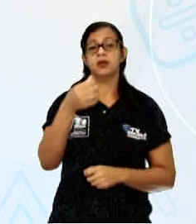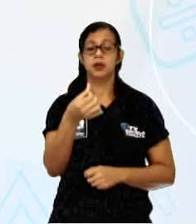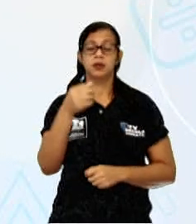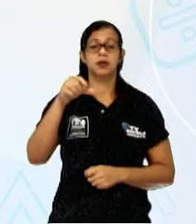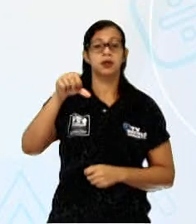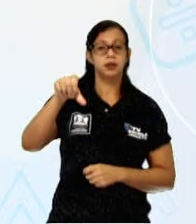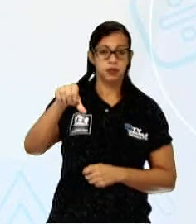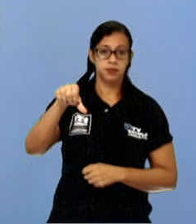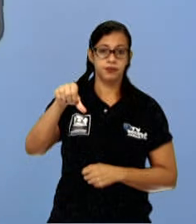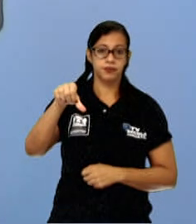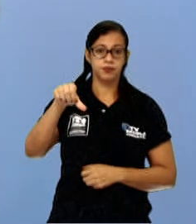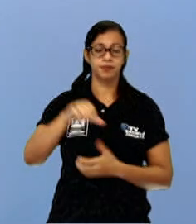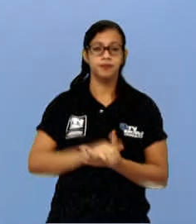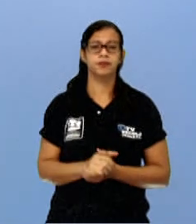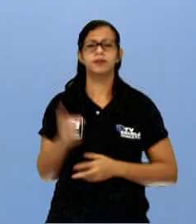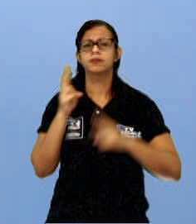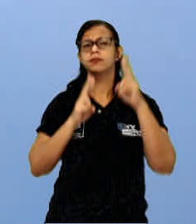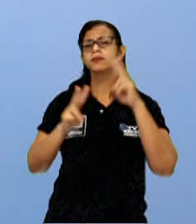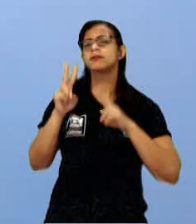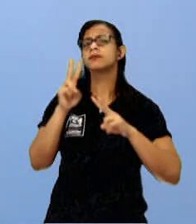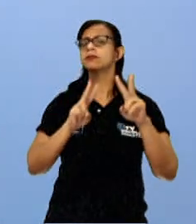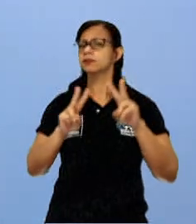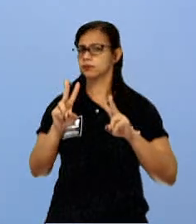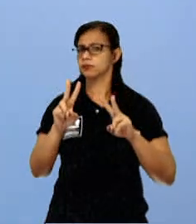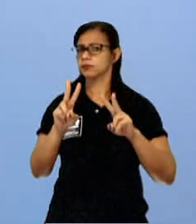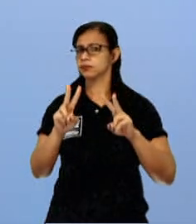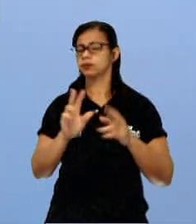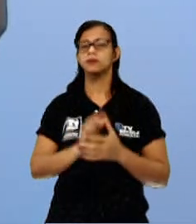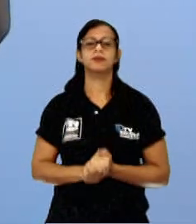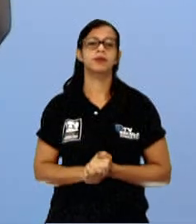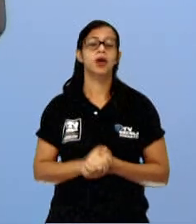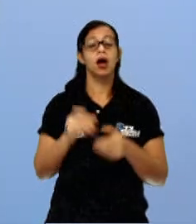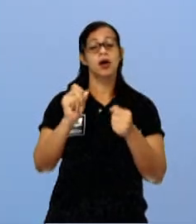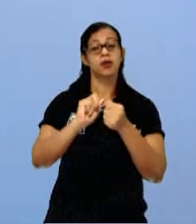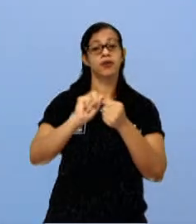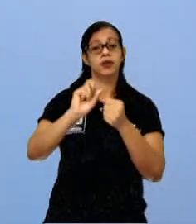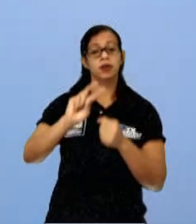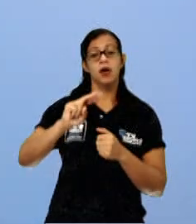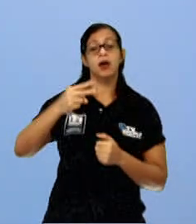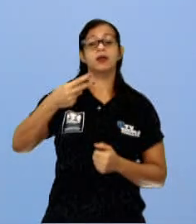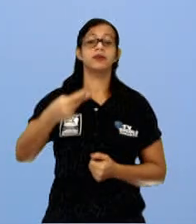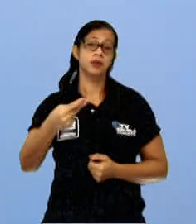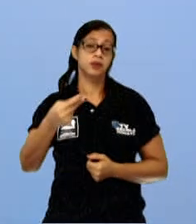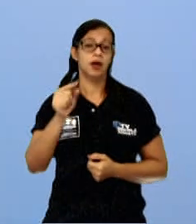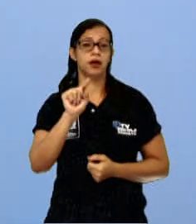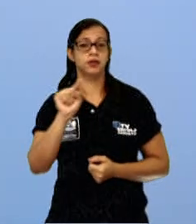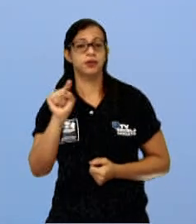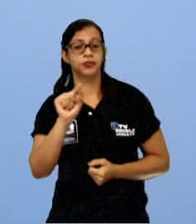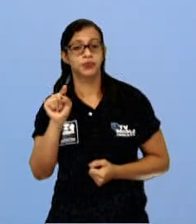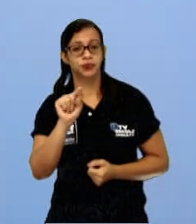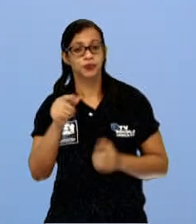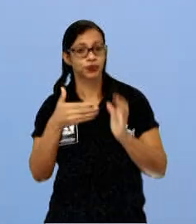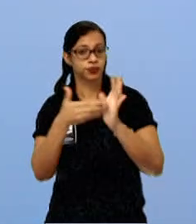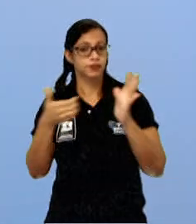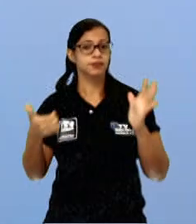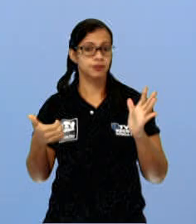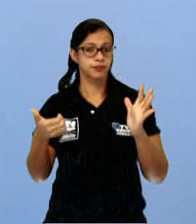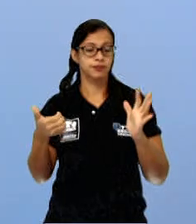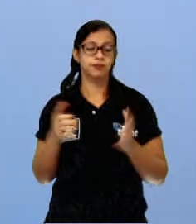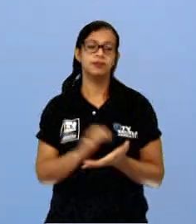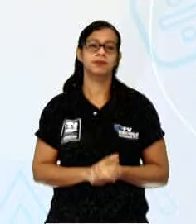569 vamos verificar essa operação fazendo a operação inversa da adição que a subtração